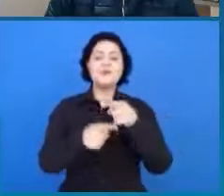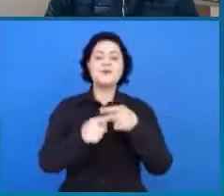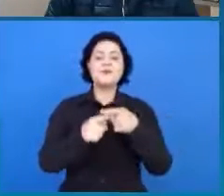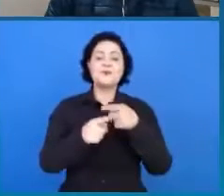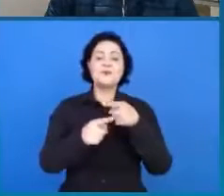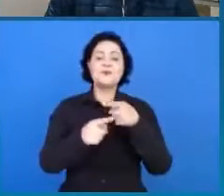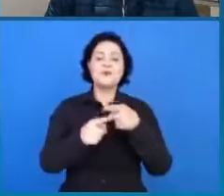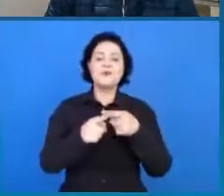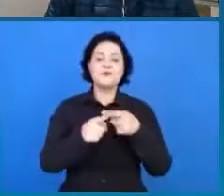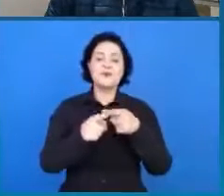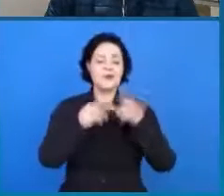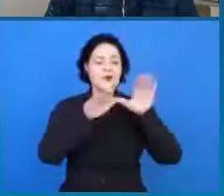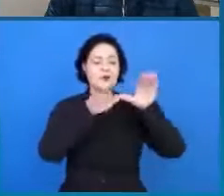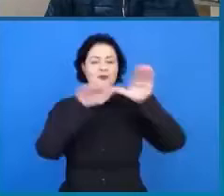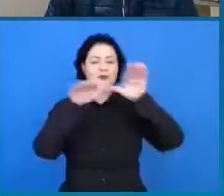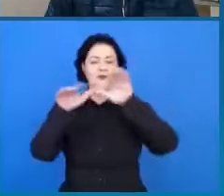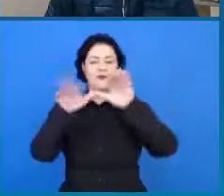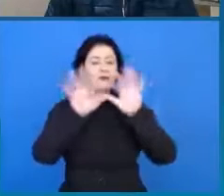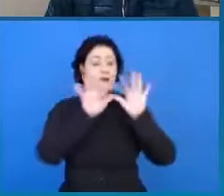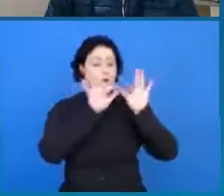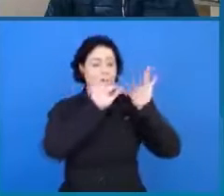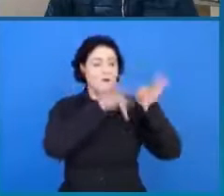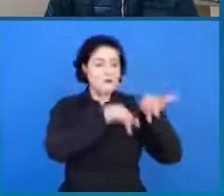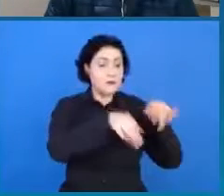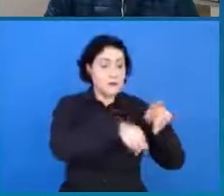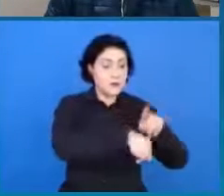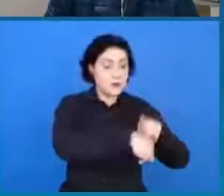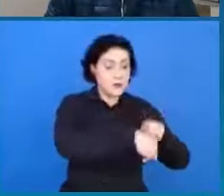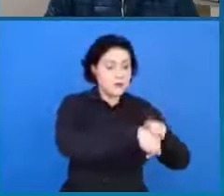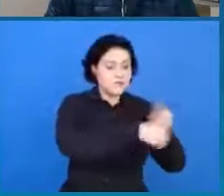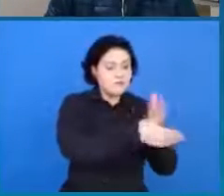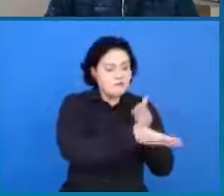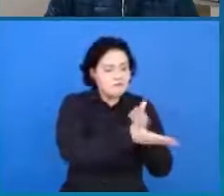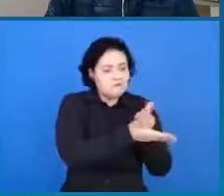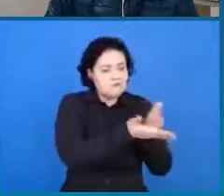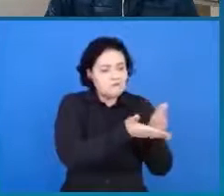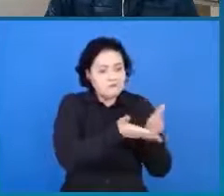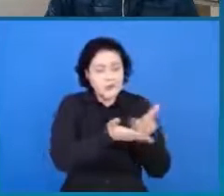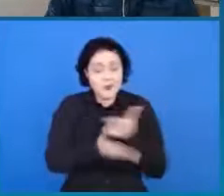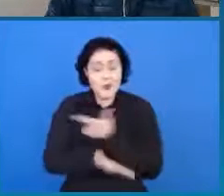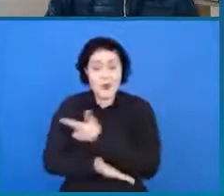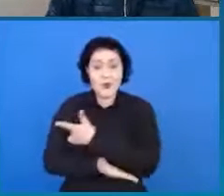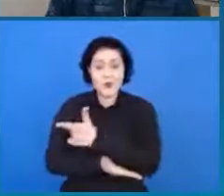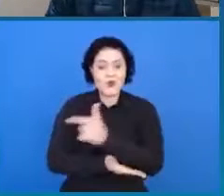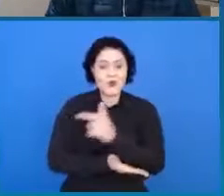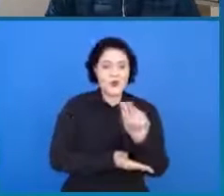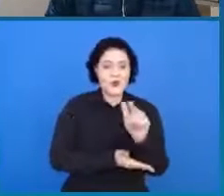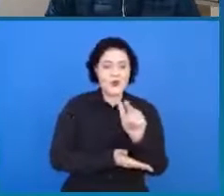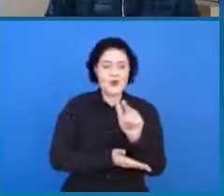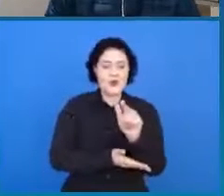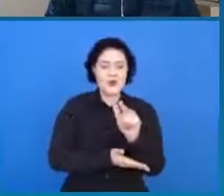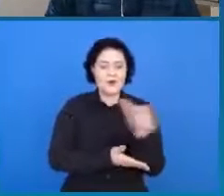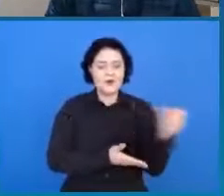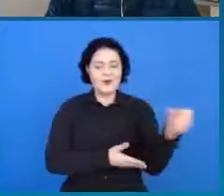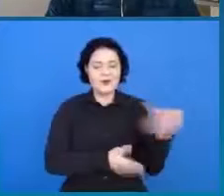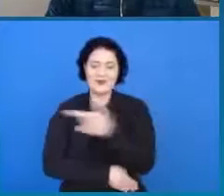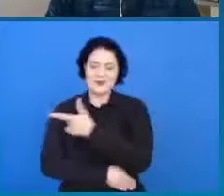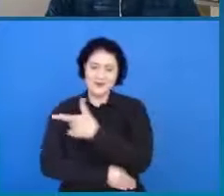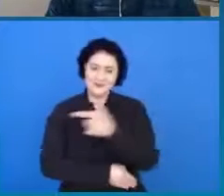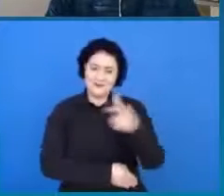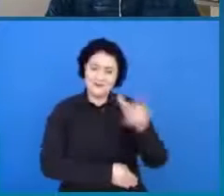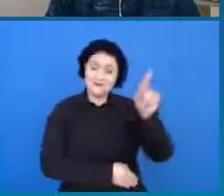o voo de final de uma etapa início de uma nova é um voo de renovação